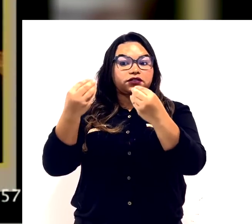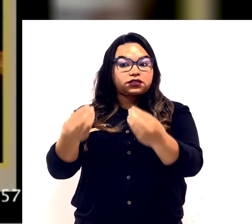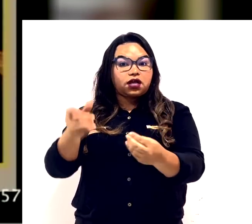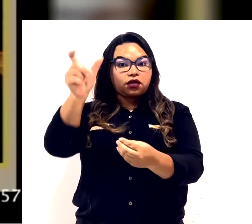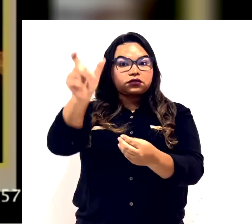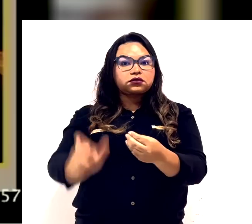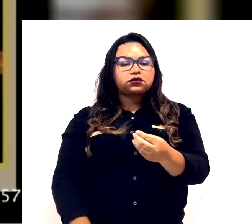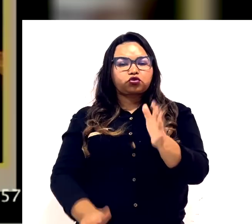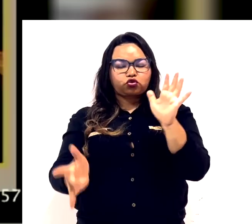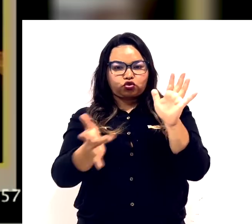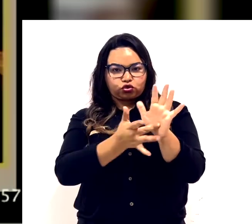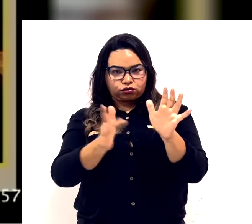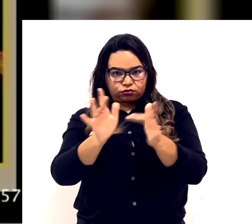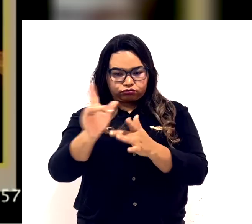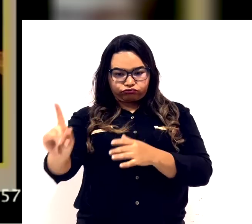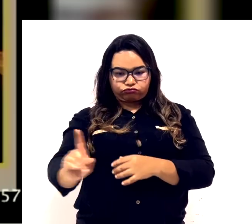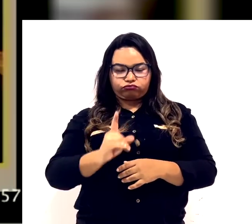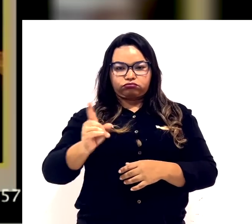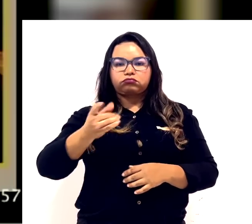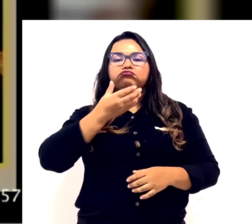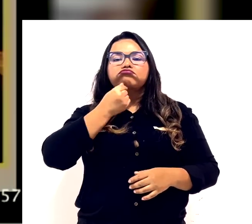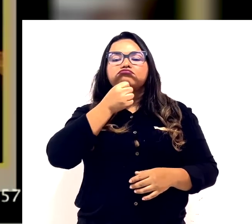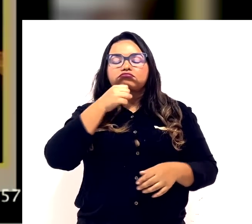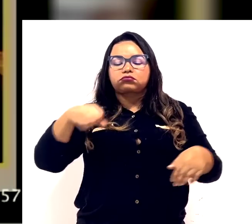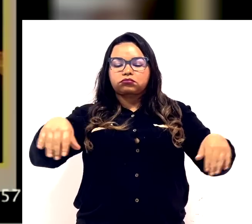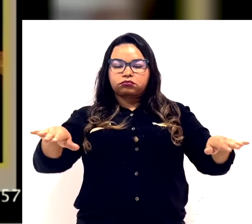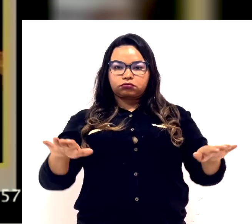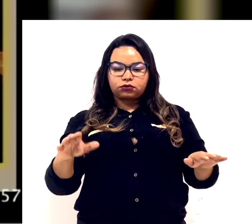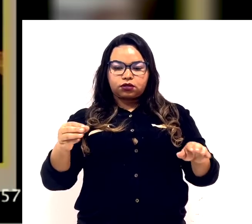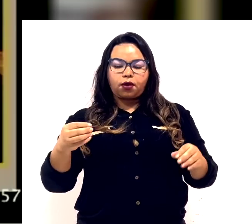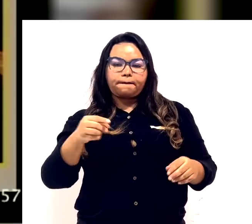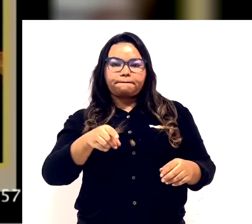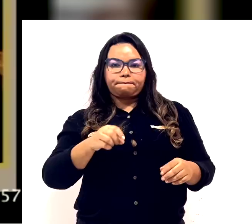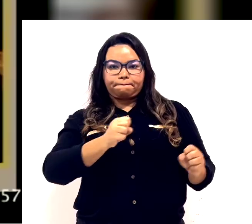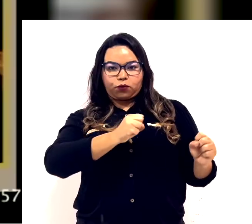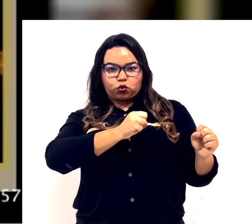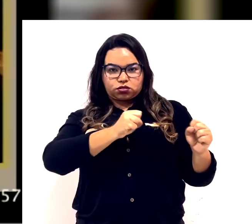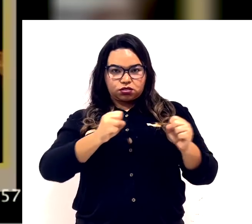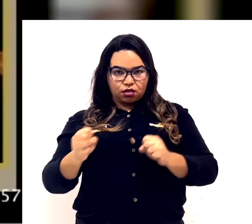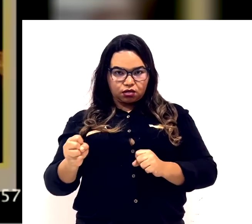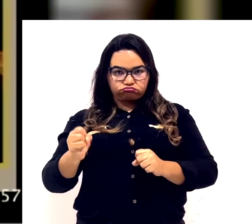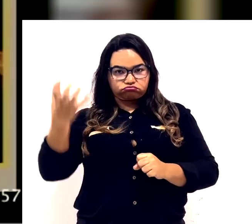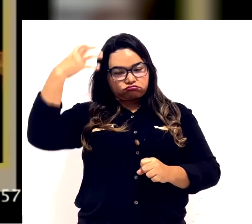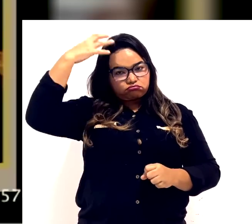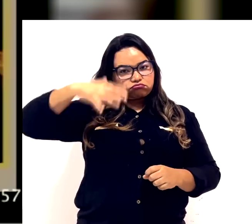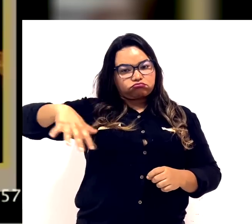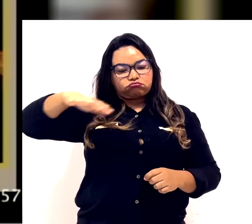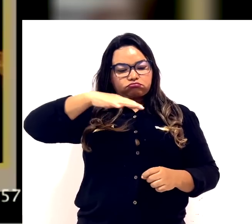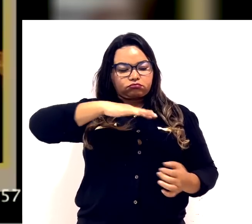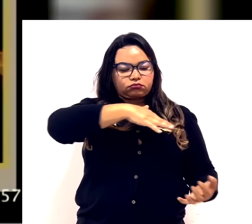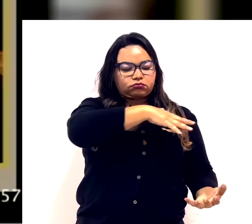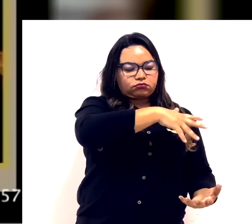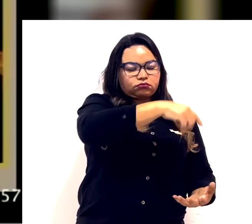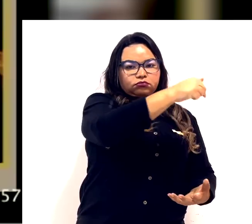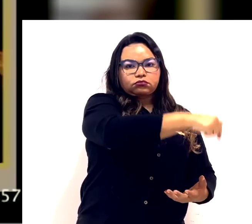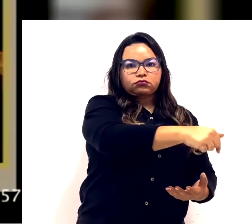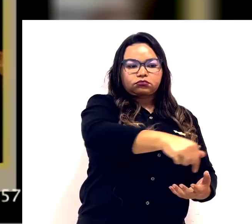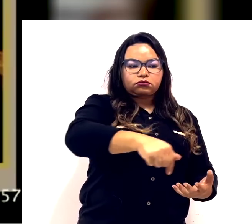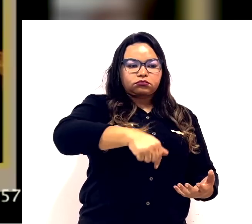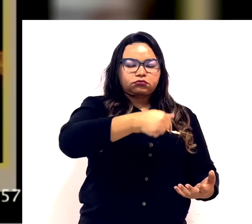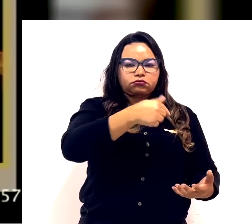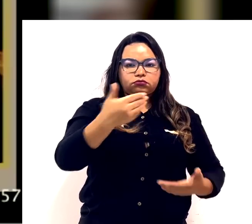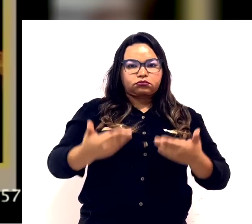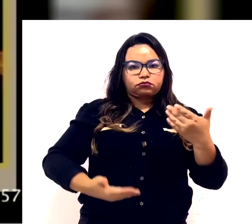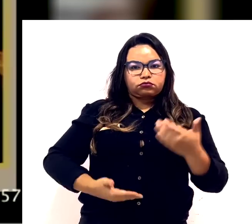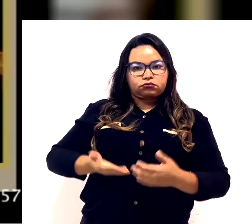o domínio e a honra e o reino, para que todos os povos, nações e línguas o servissem, e o seu domínio